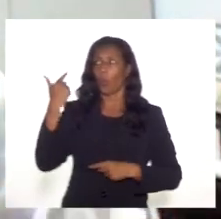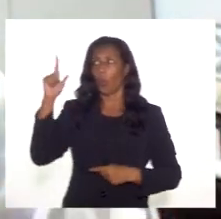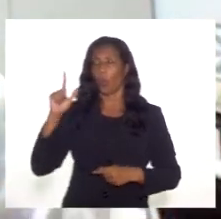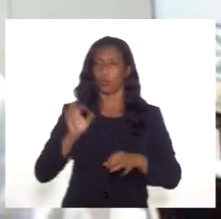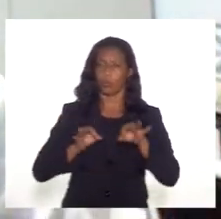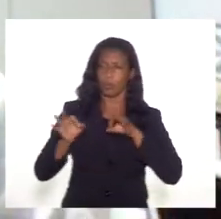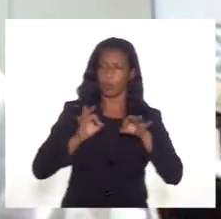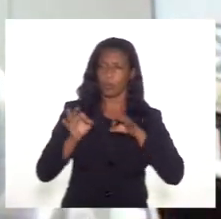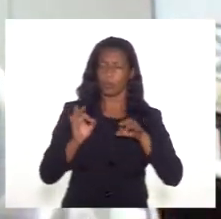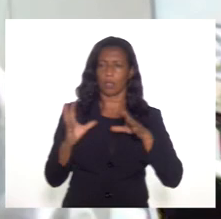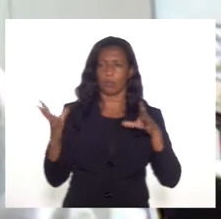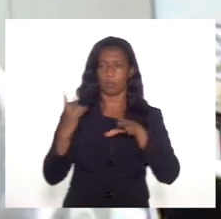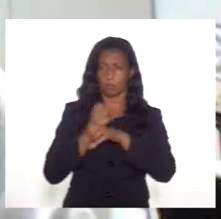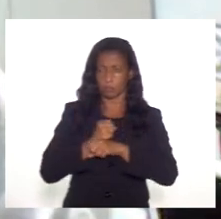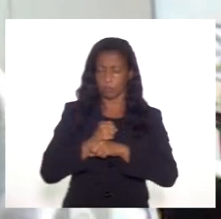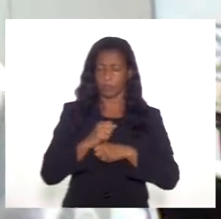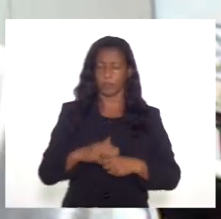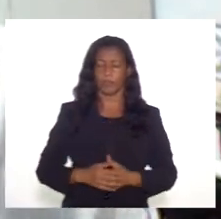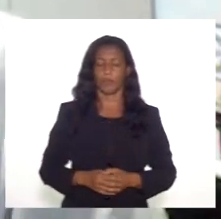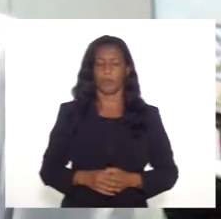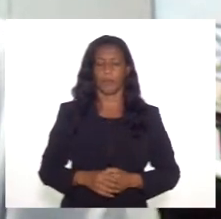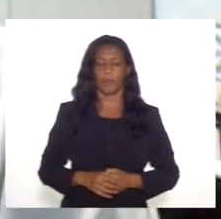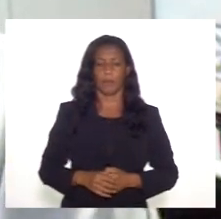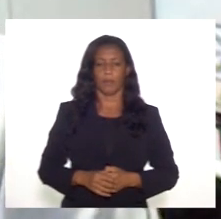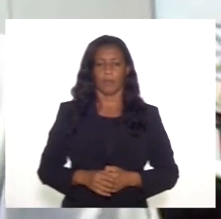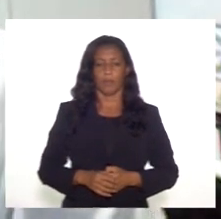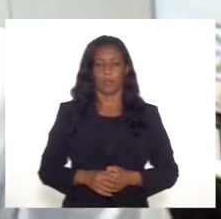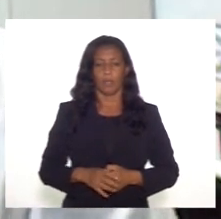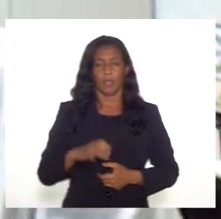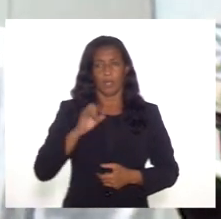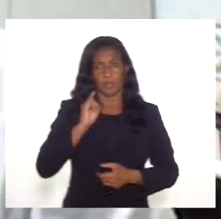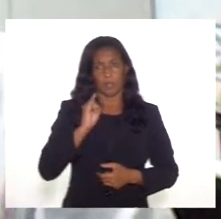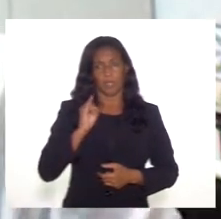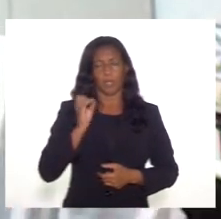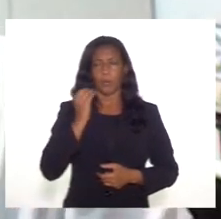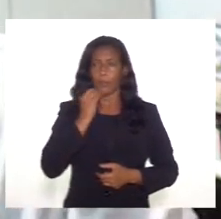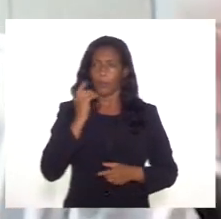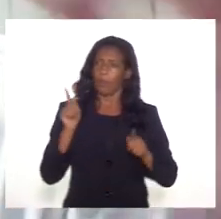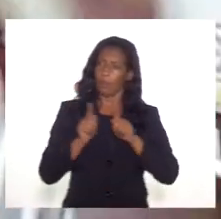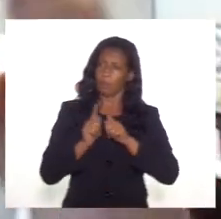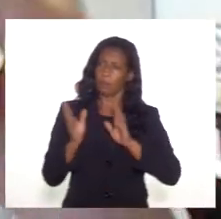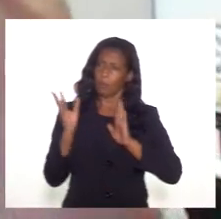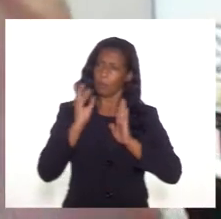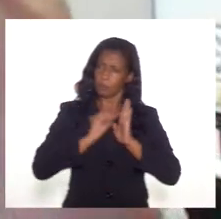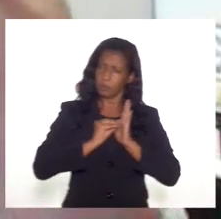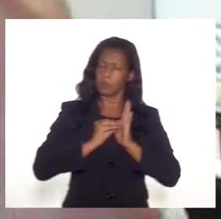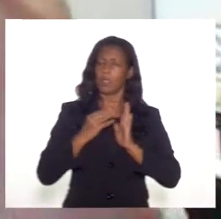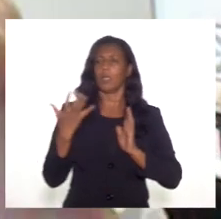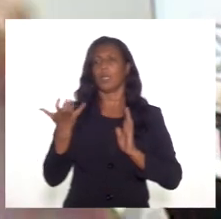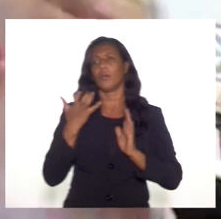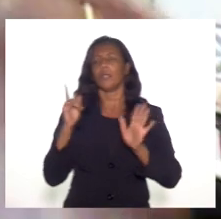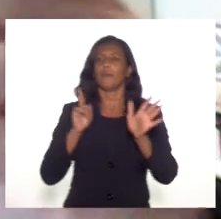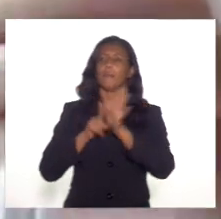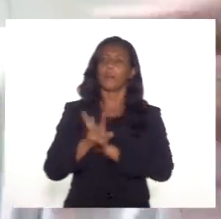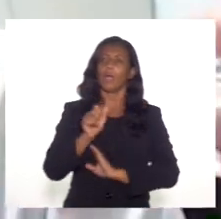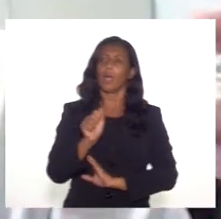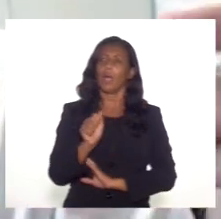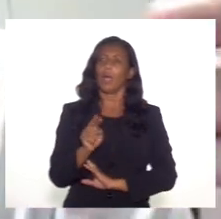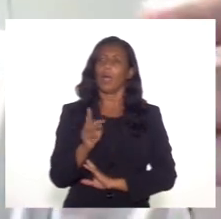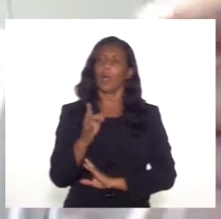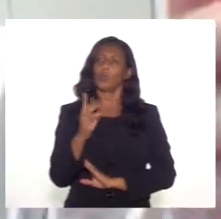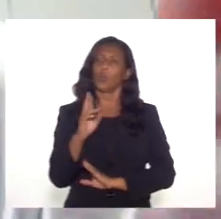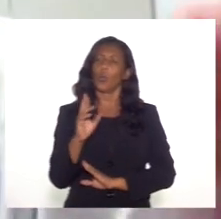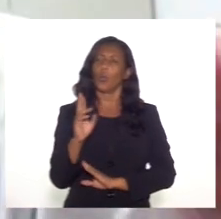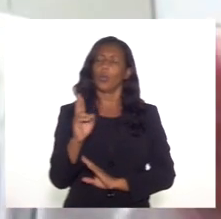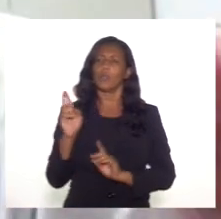específico. Se não, se puder incluir e não tiver incluído, eu gostaria de perguntar para o autor e para o